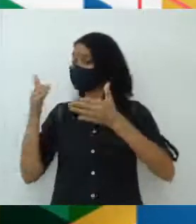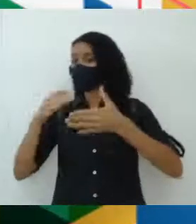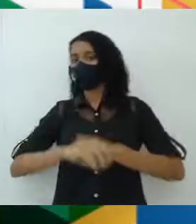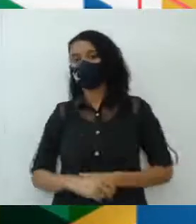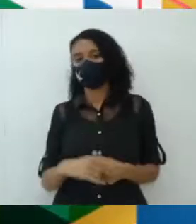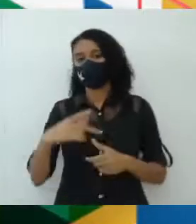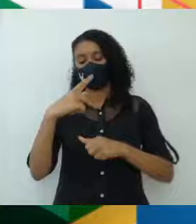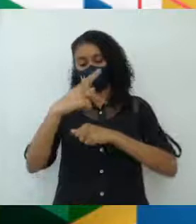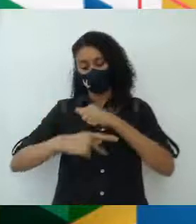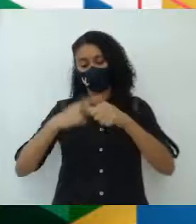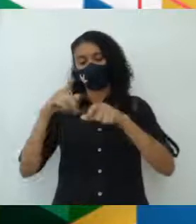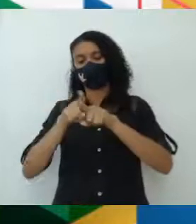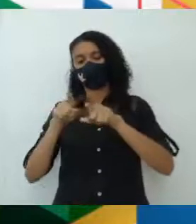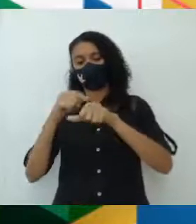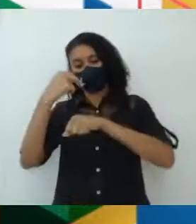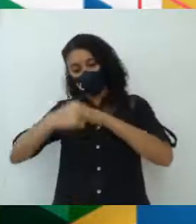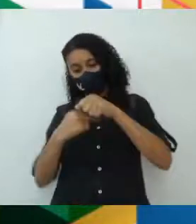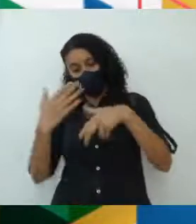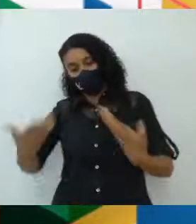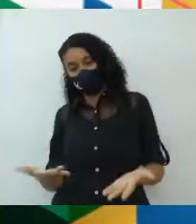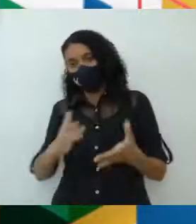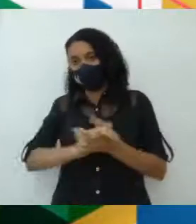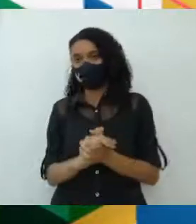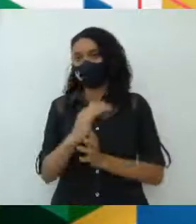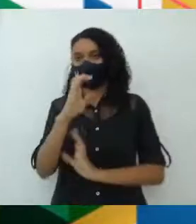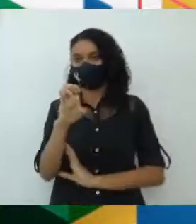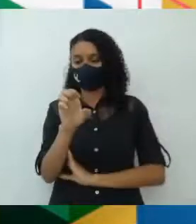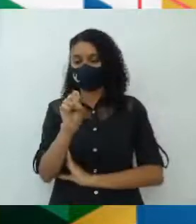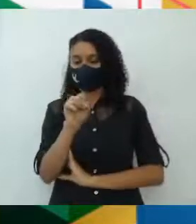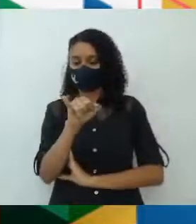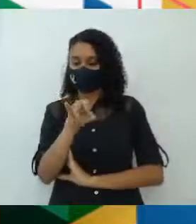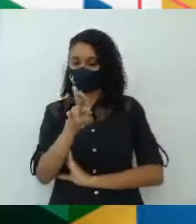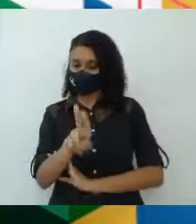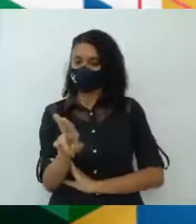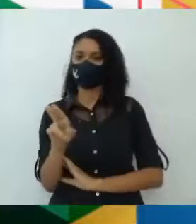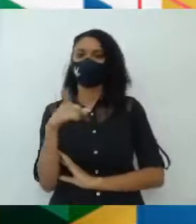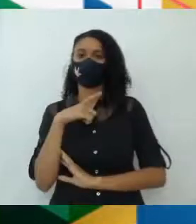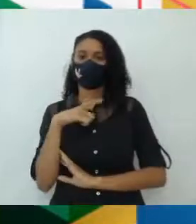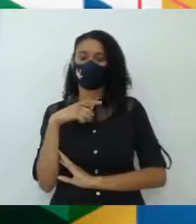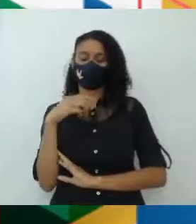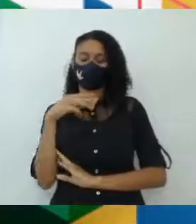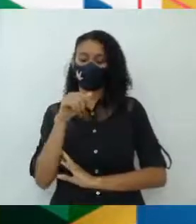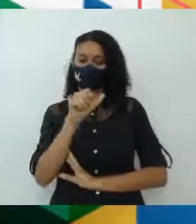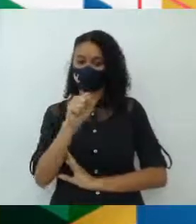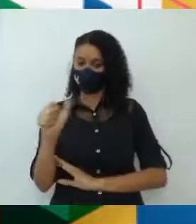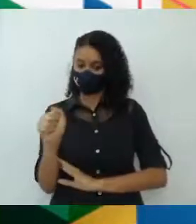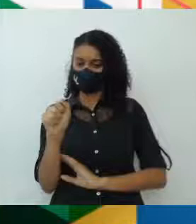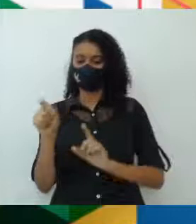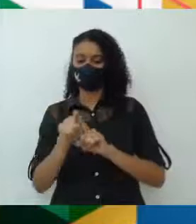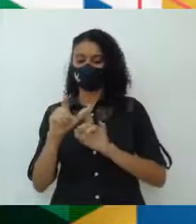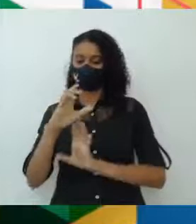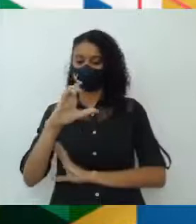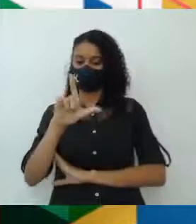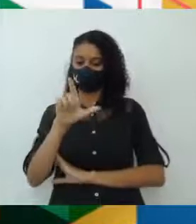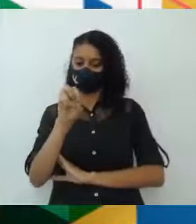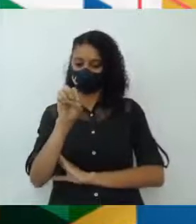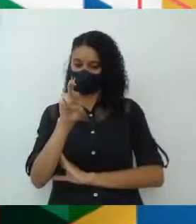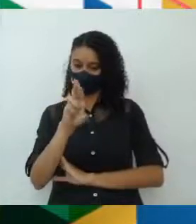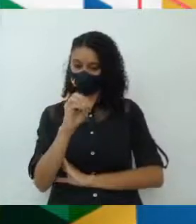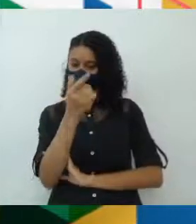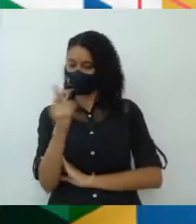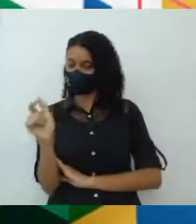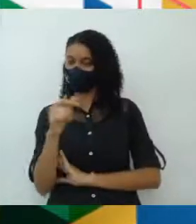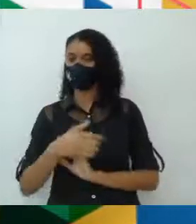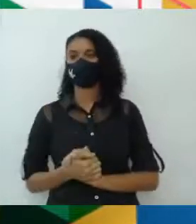de prótons e nêutrons. Então, o césio apresenta uma massa, o cloro apresenta uma outra massa. Se eu comparar com zinco e